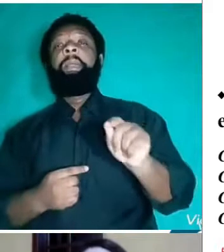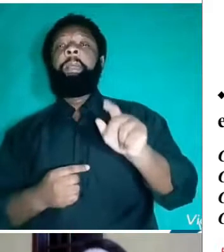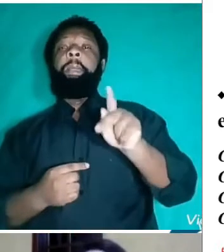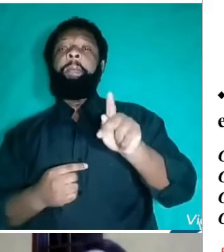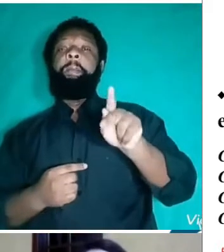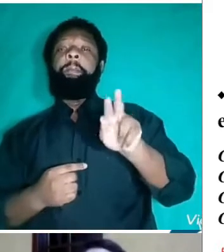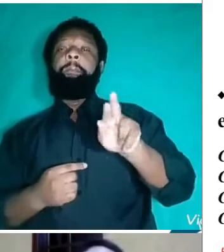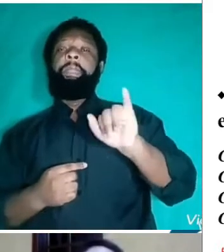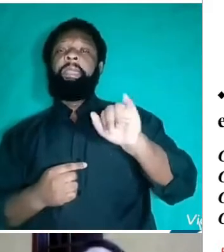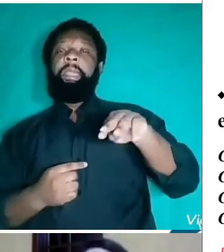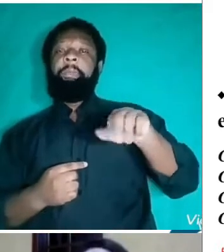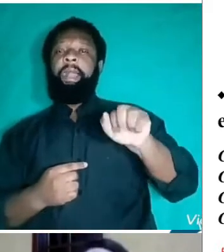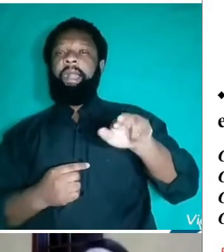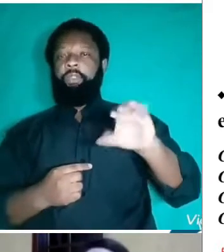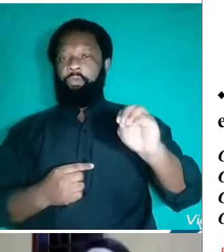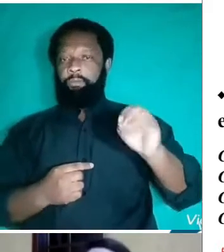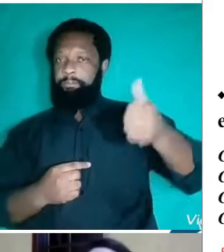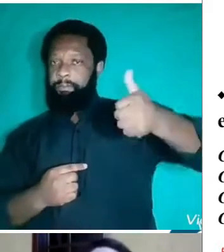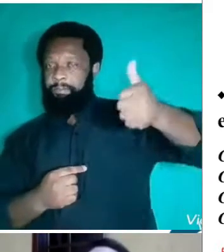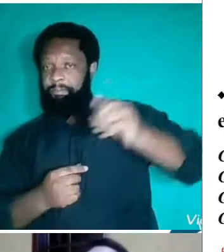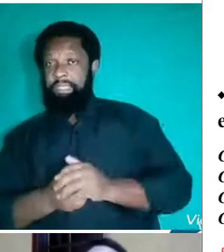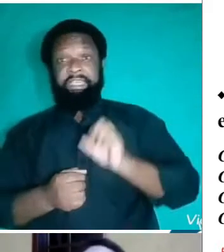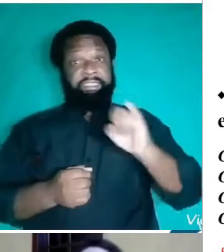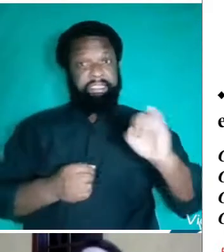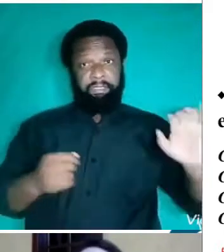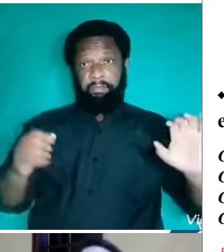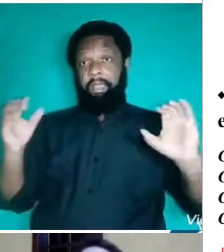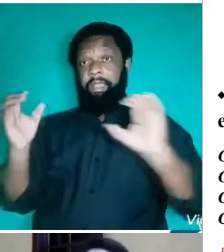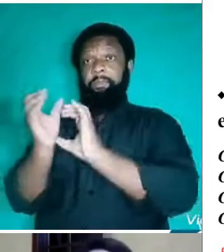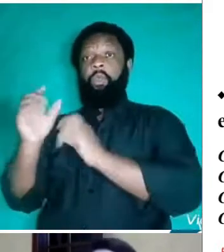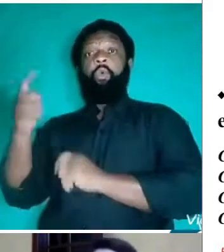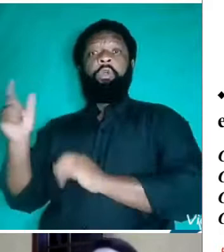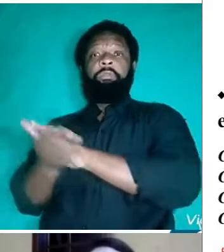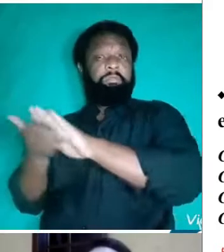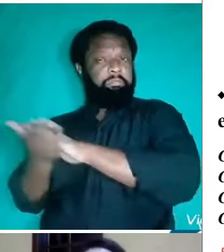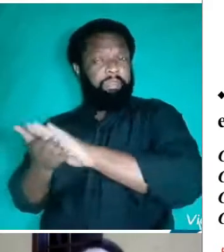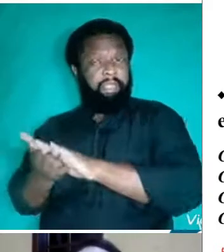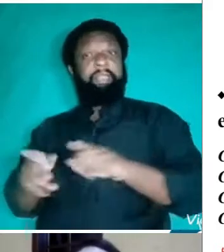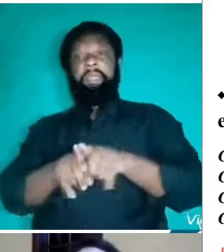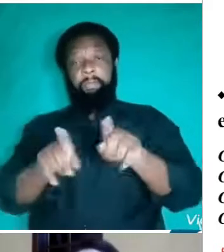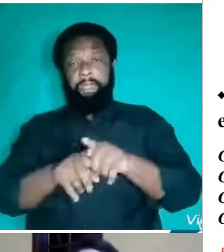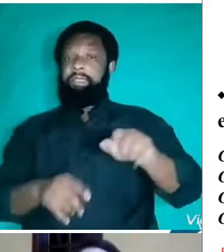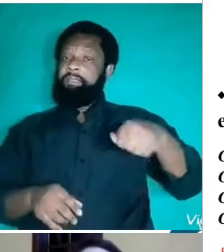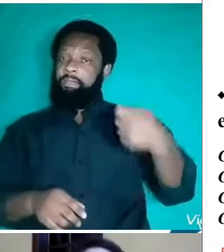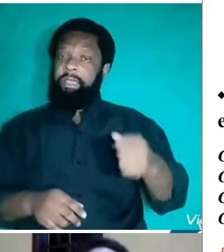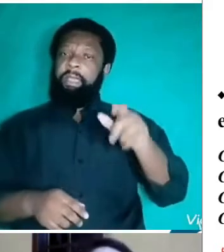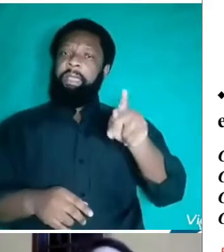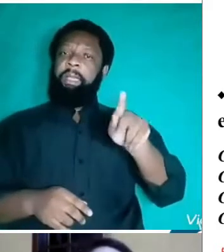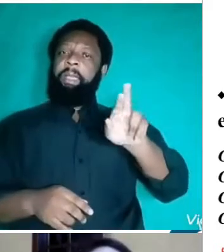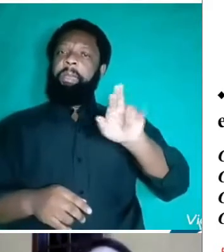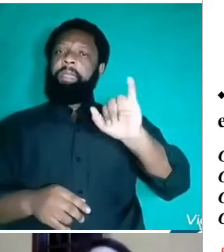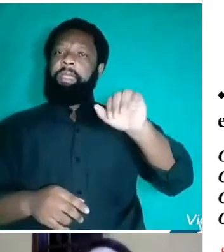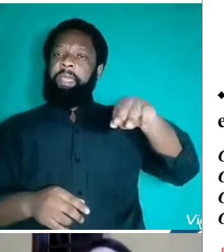chamado primário. Se ele não estiver ligado a nenhum outro carbono, ele também vai ser classificado como primário. Então, olha